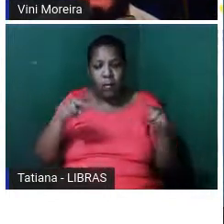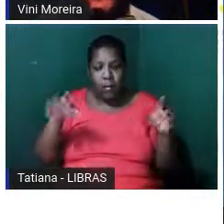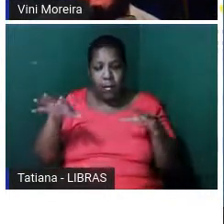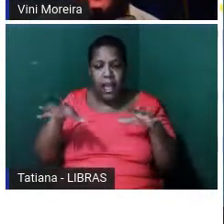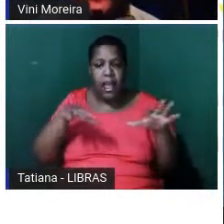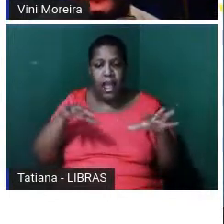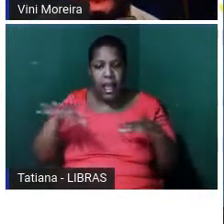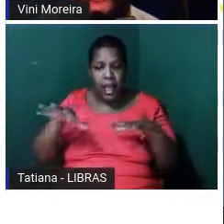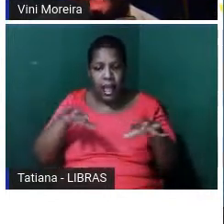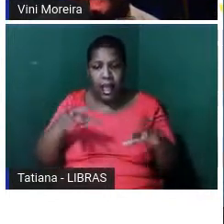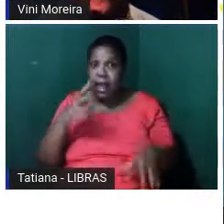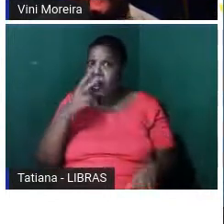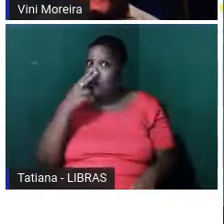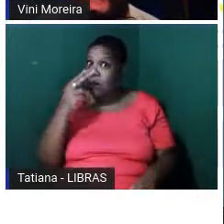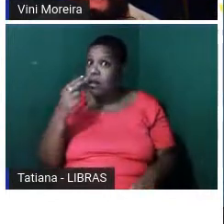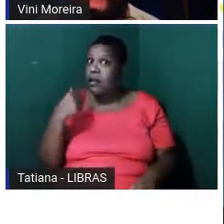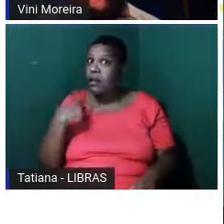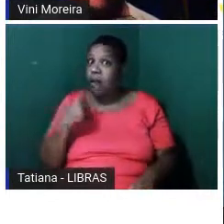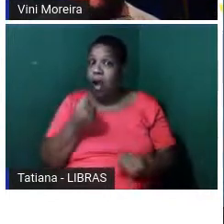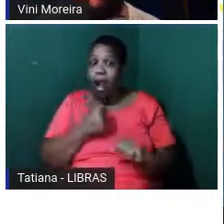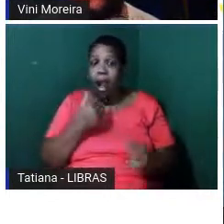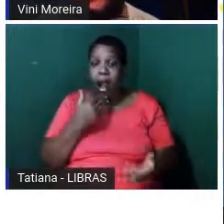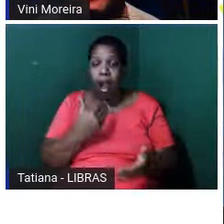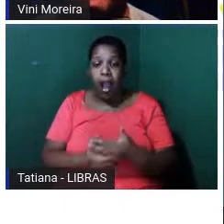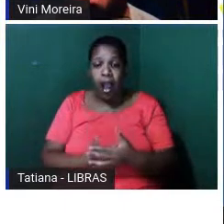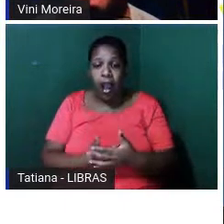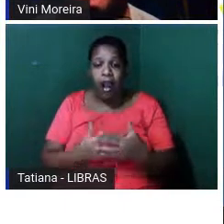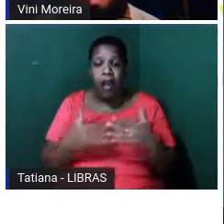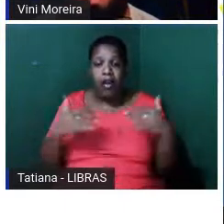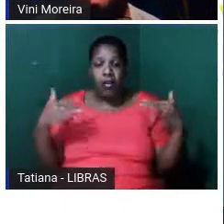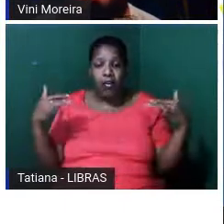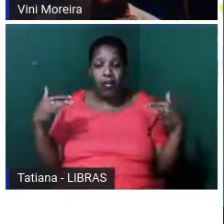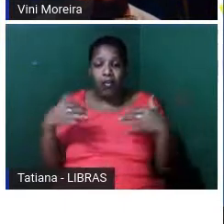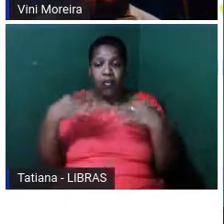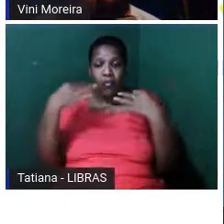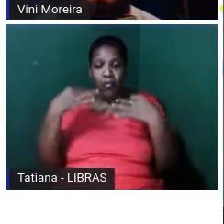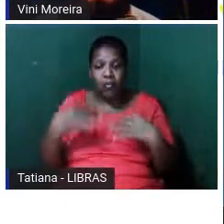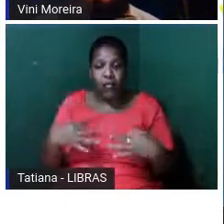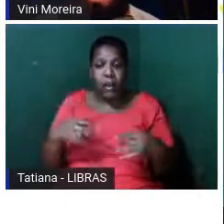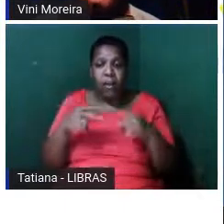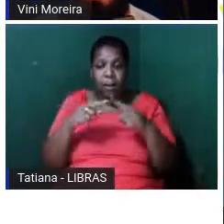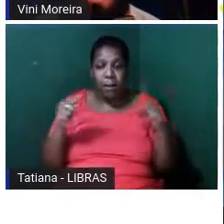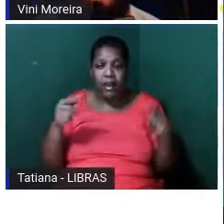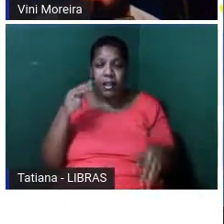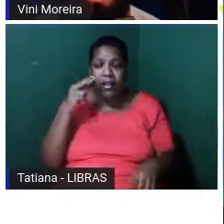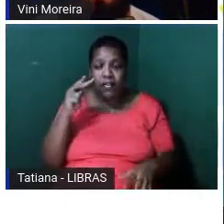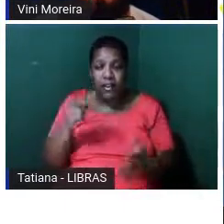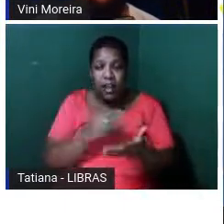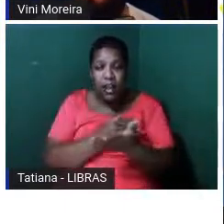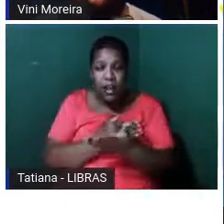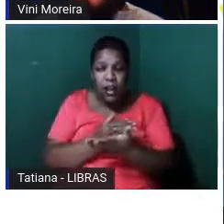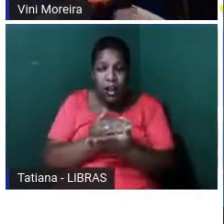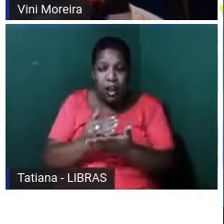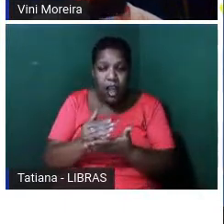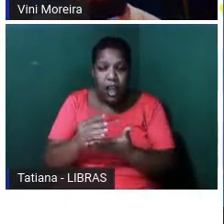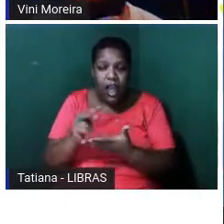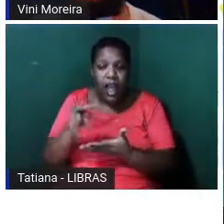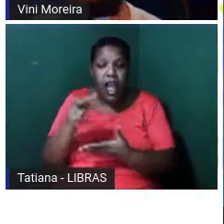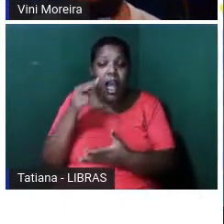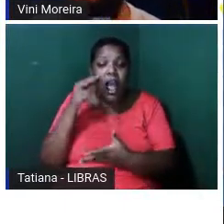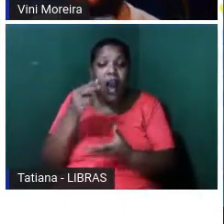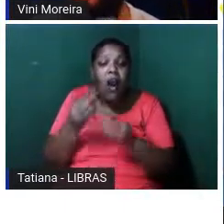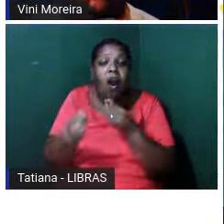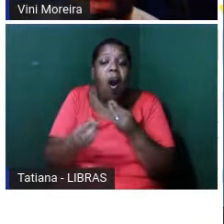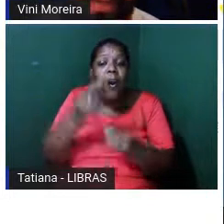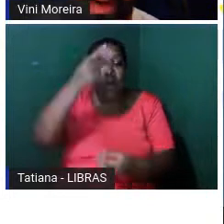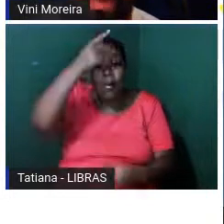parece uma grande coisa fluida e perfeita mas você começa a ver foi minha frente você ver como a